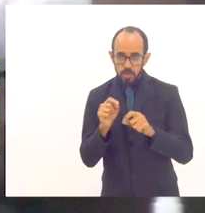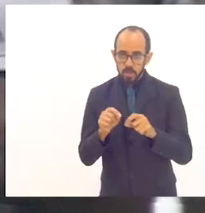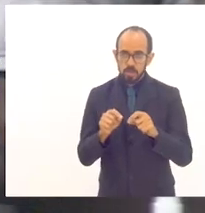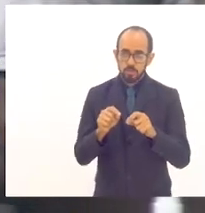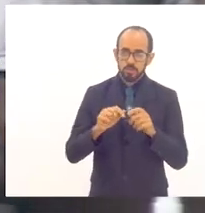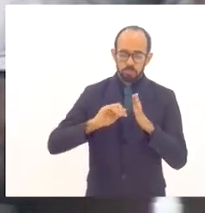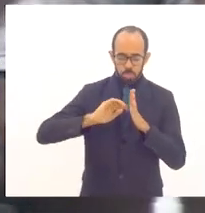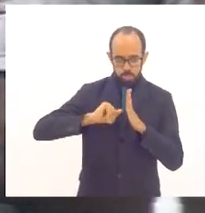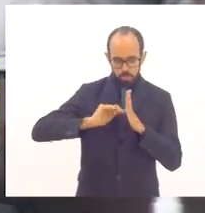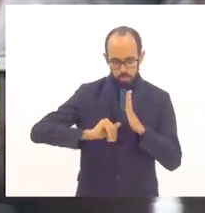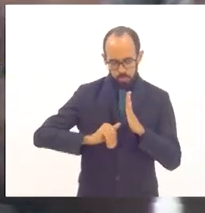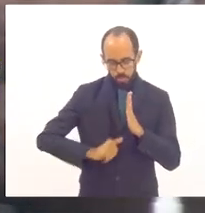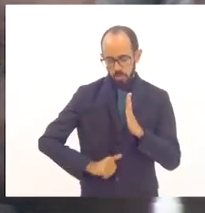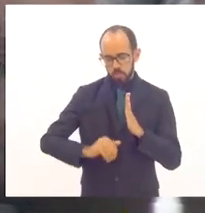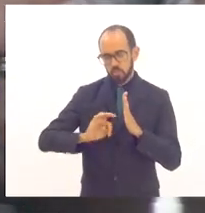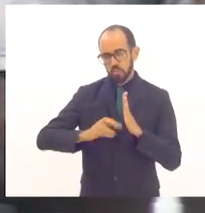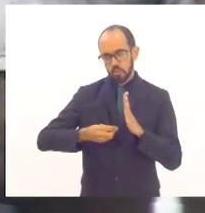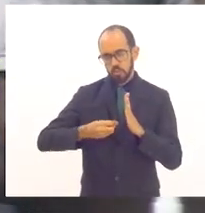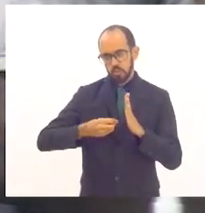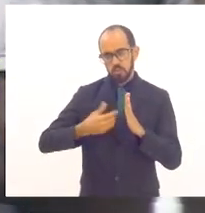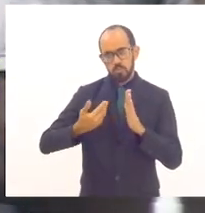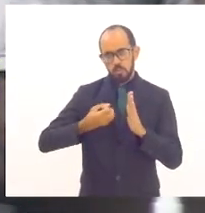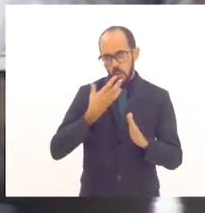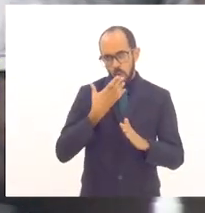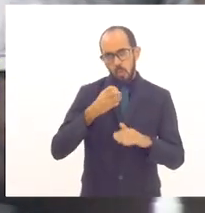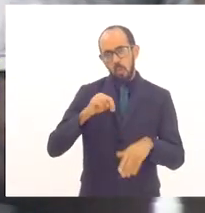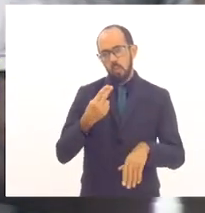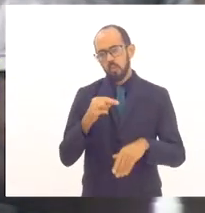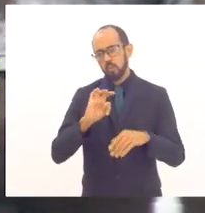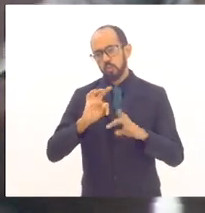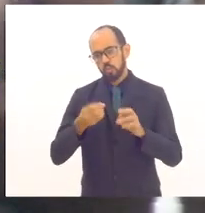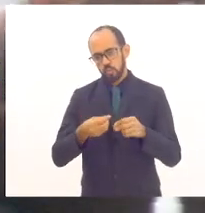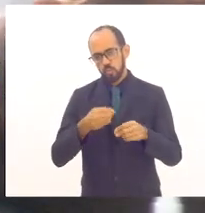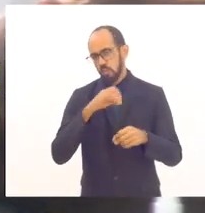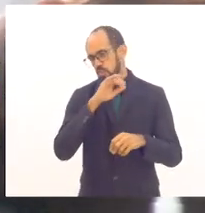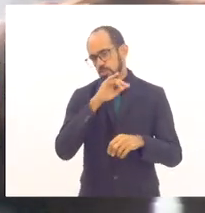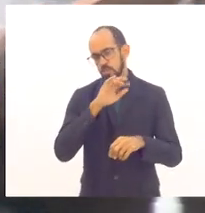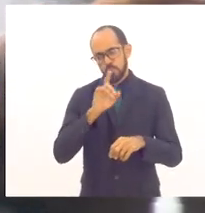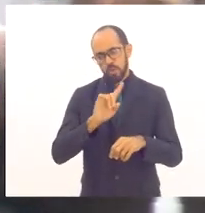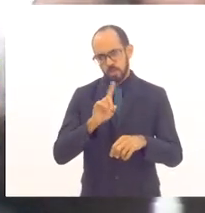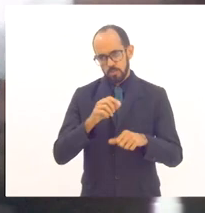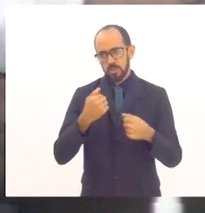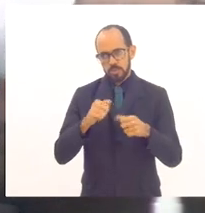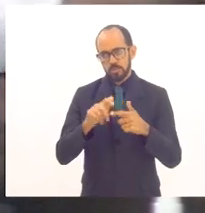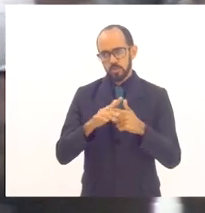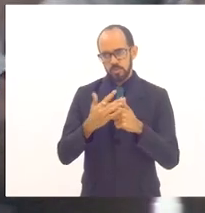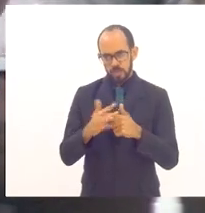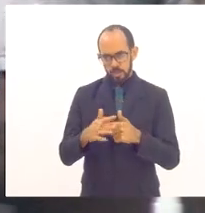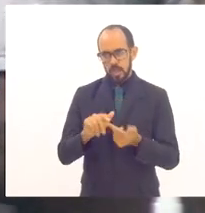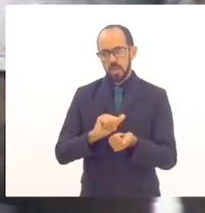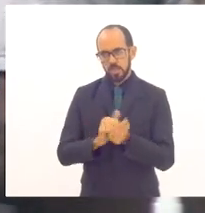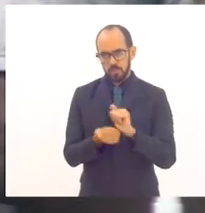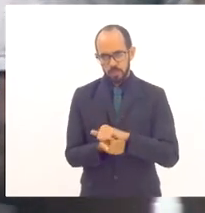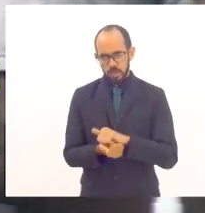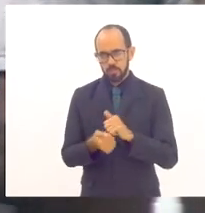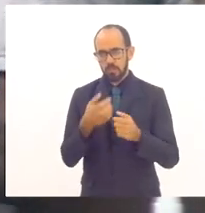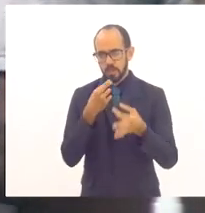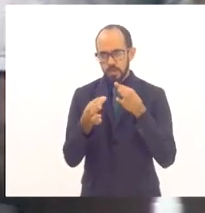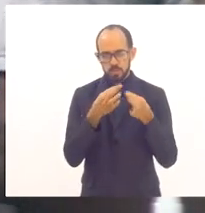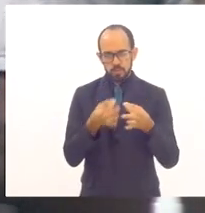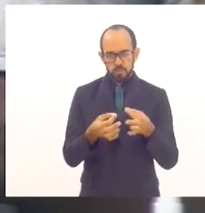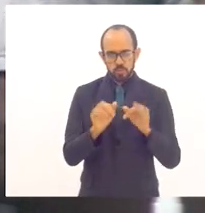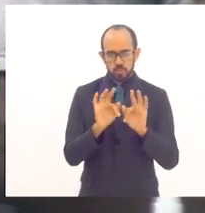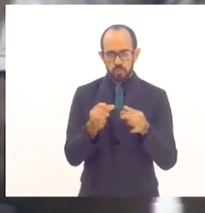Quer dizer, é tudo bom ou é tudo ruim? Não. Tem coisas interessantes, tem coisas que devem ser aprimoradas. Vamos pegar essas sugestões do